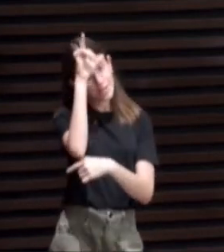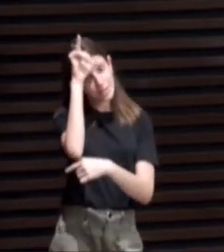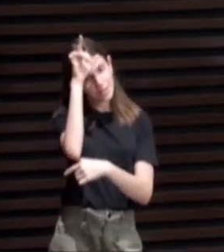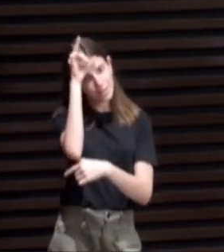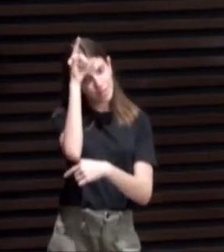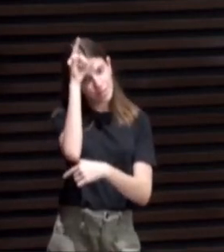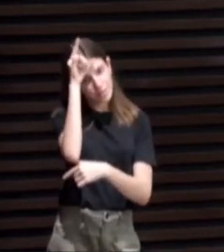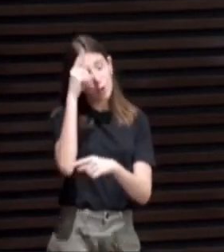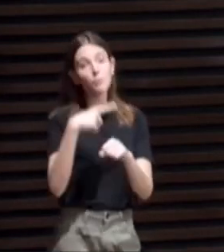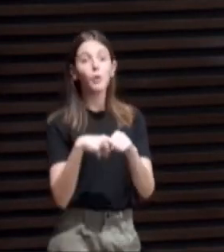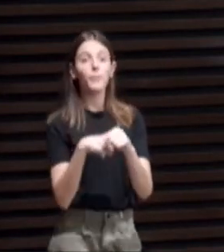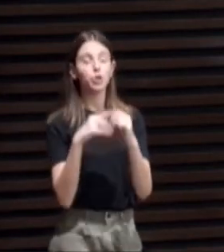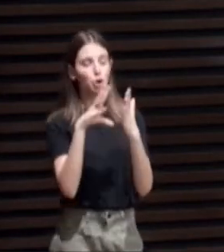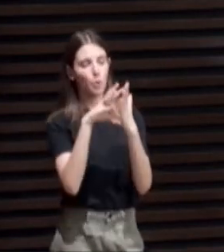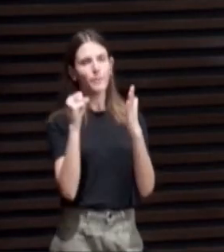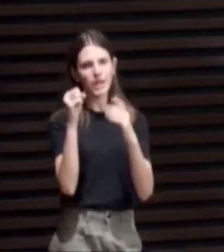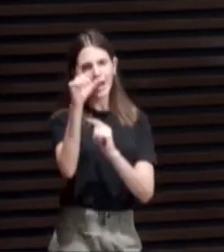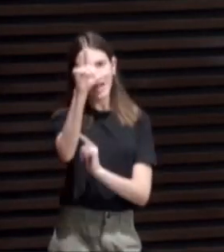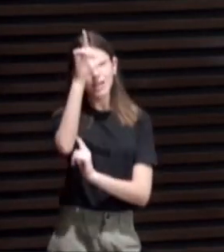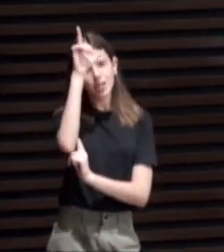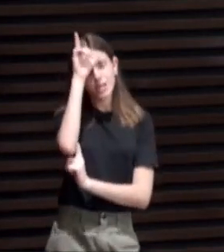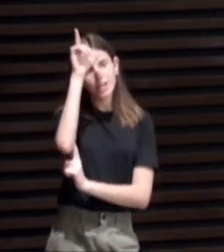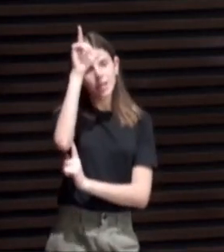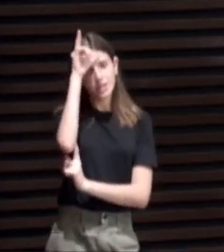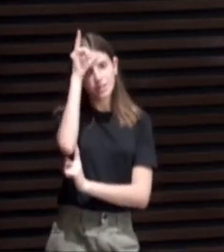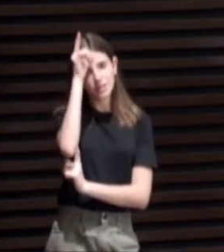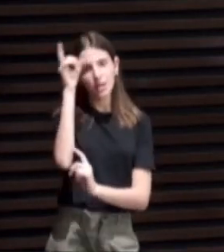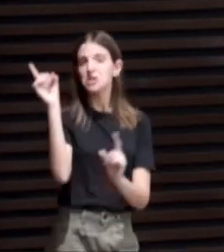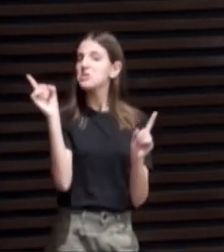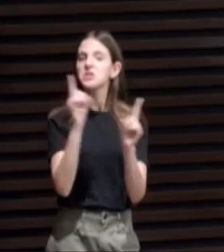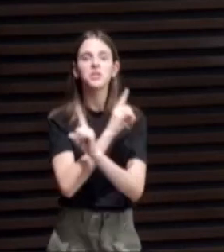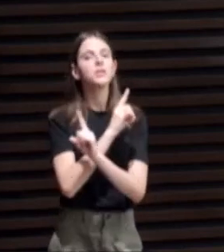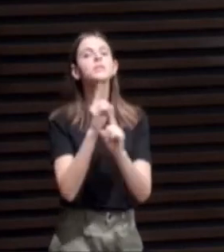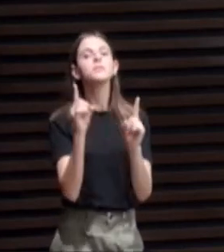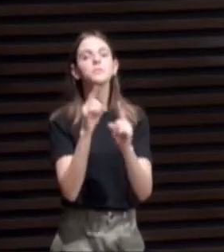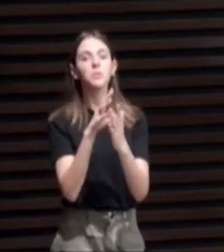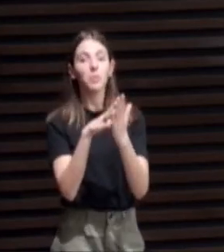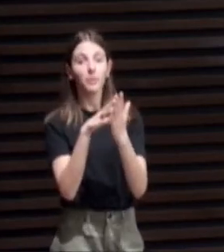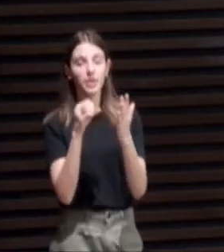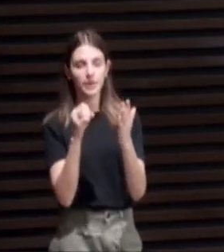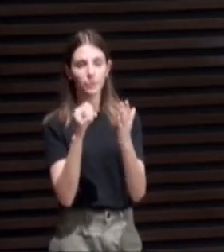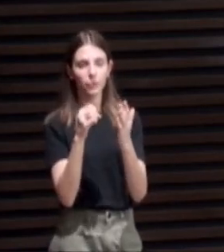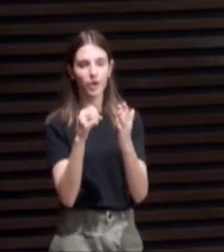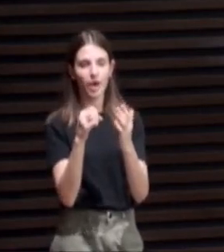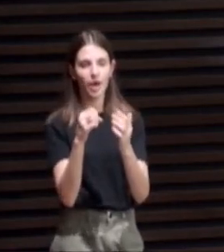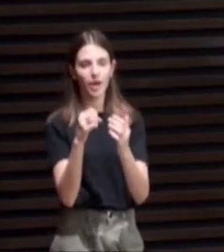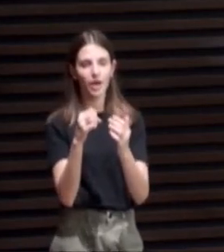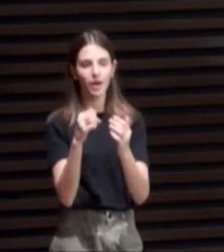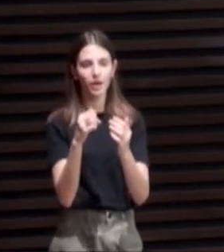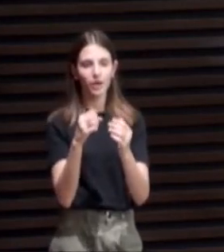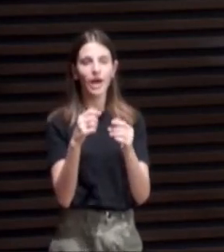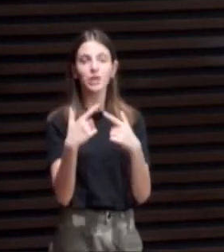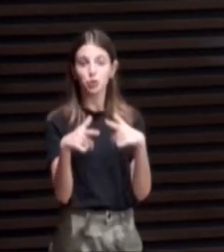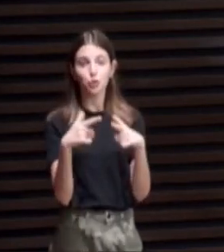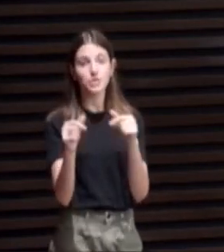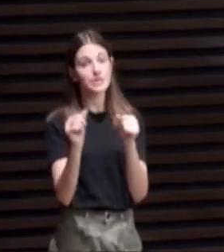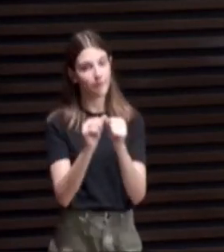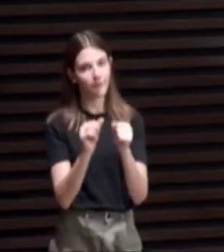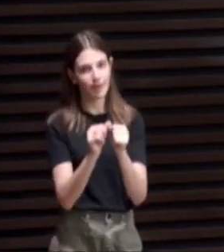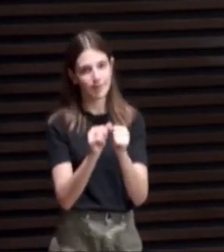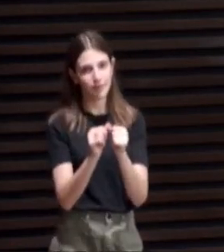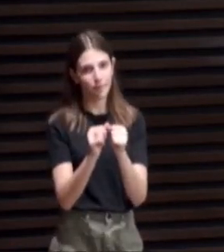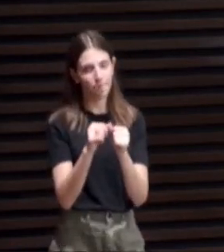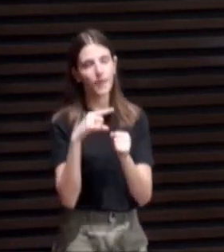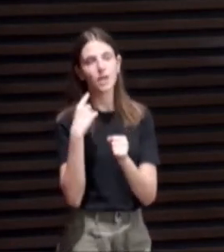uma liderança, a gente não imita o que eles fazem. Esse é o nosso engano. A gente